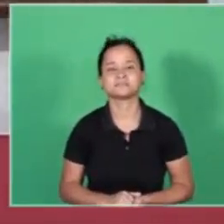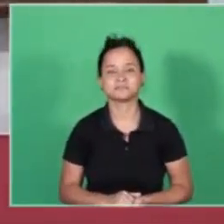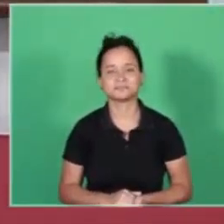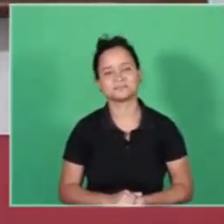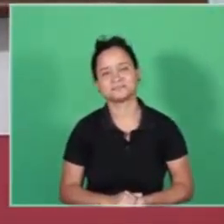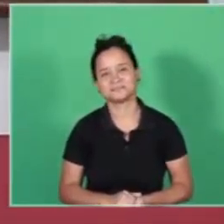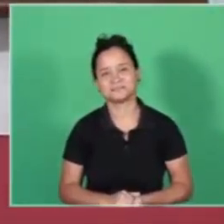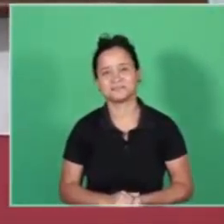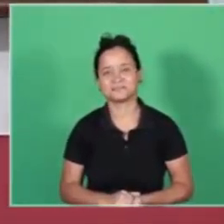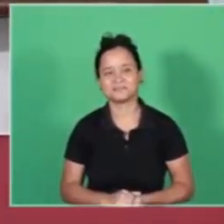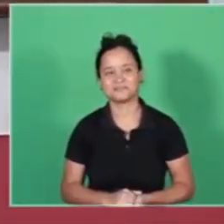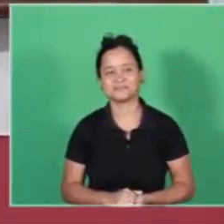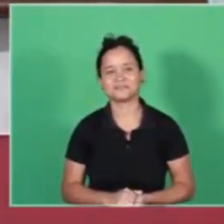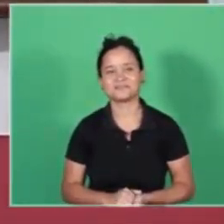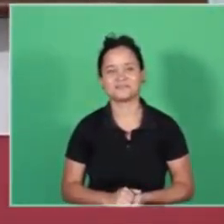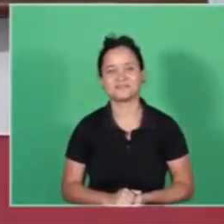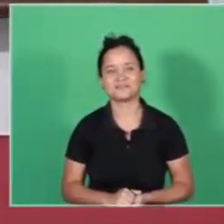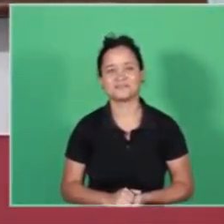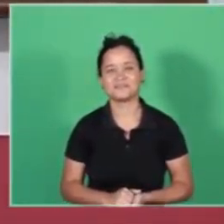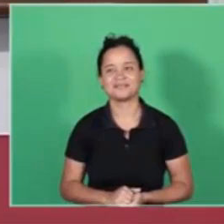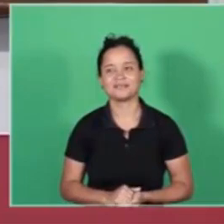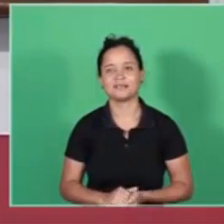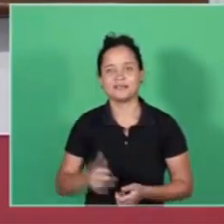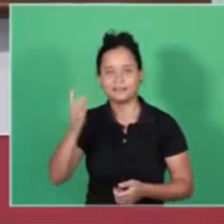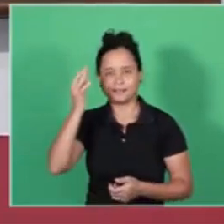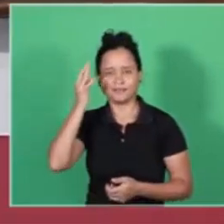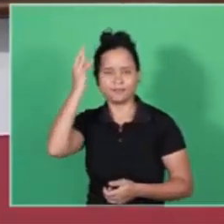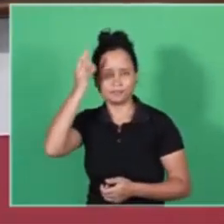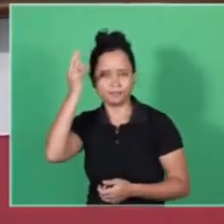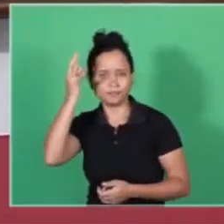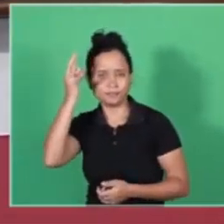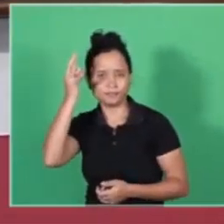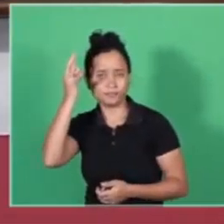a teologia com a filosofia